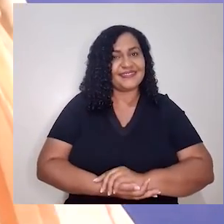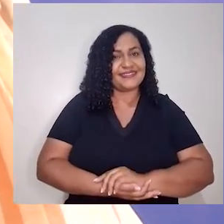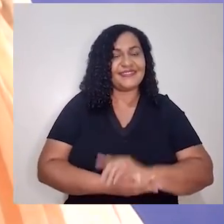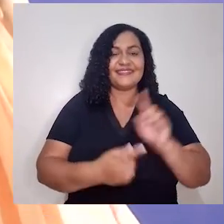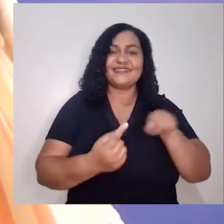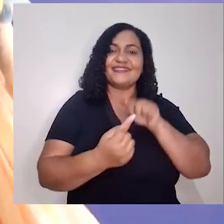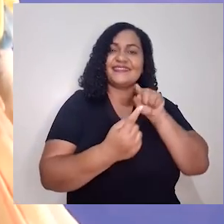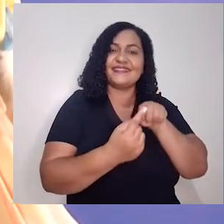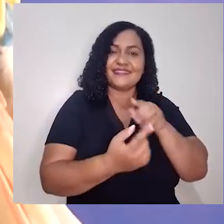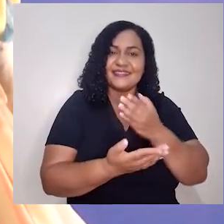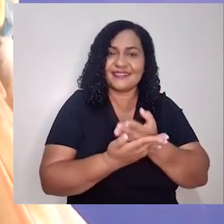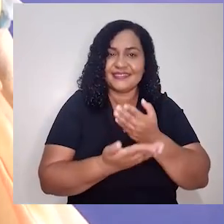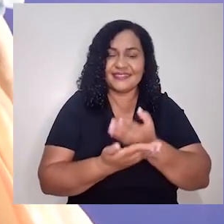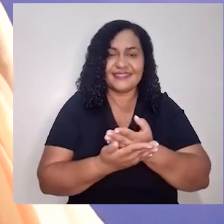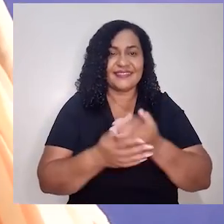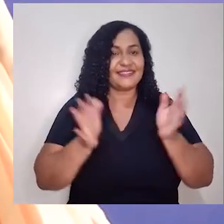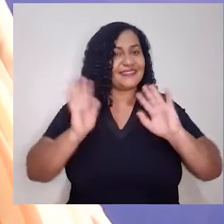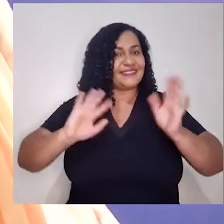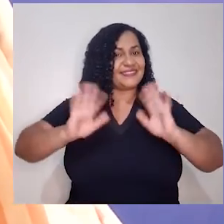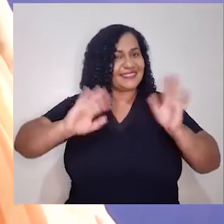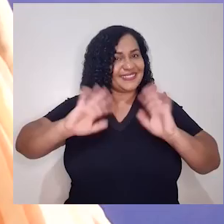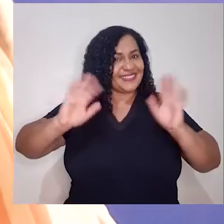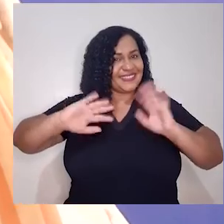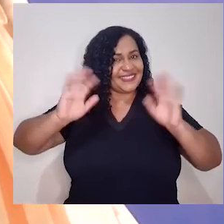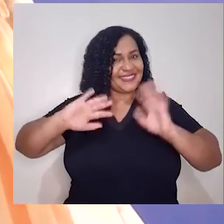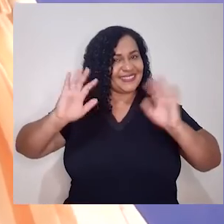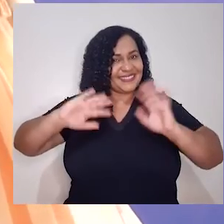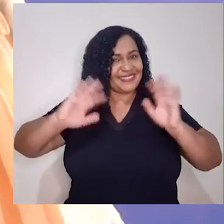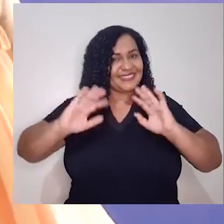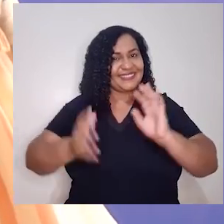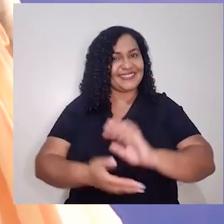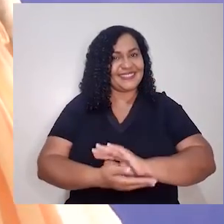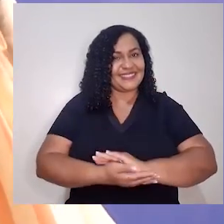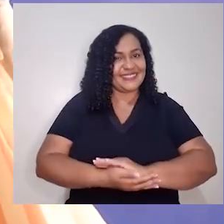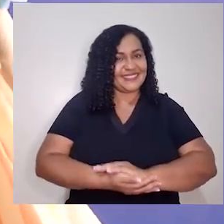certo? Até a próxima aula. Tchau!